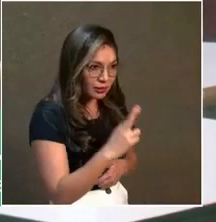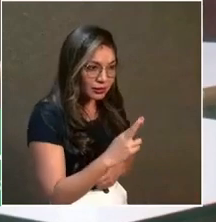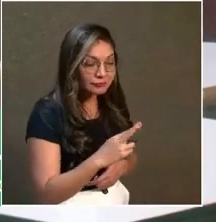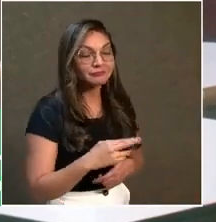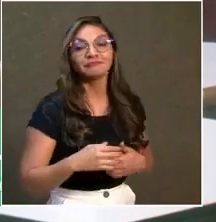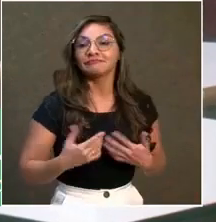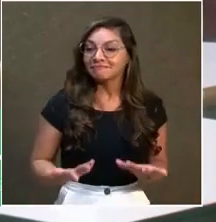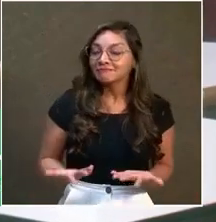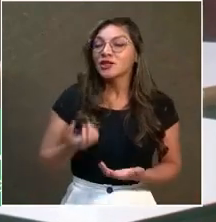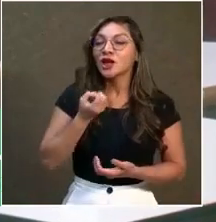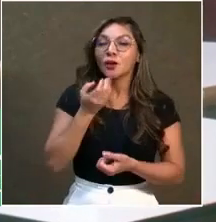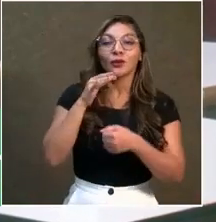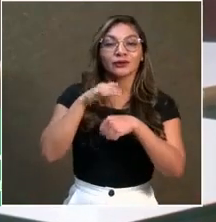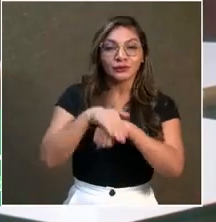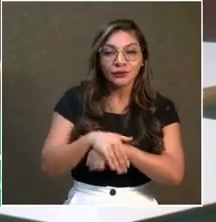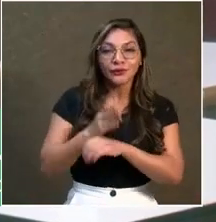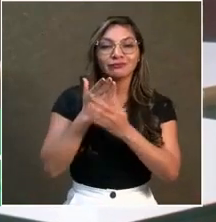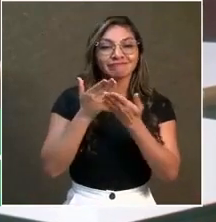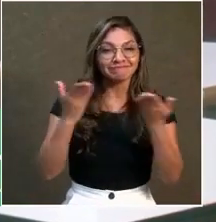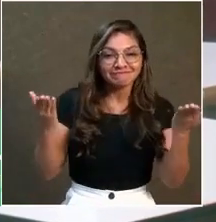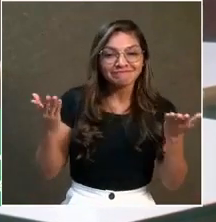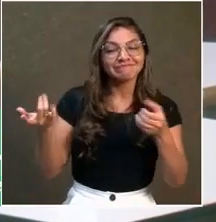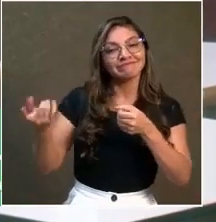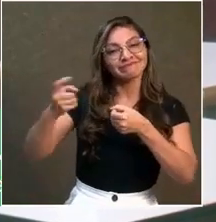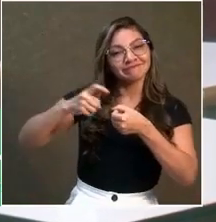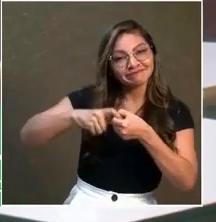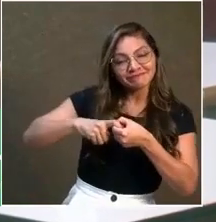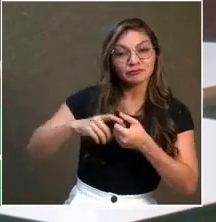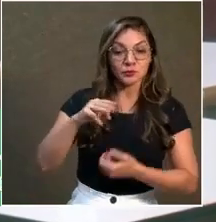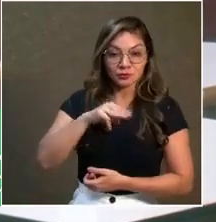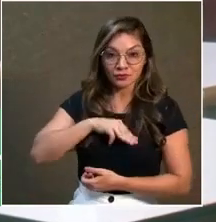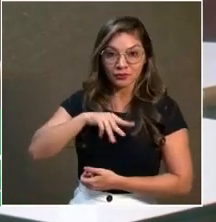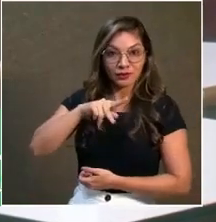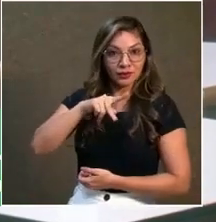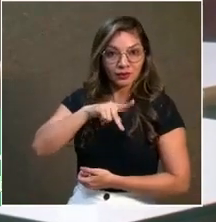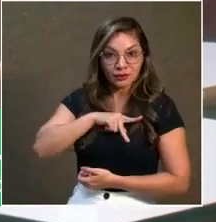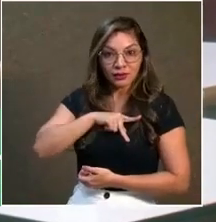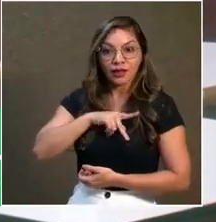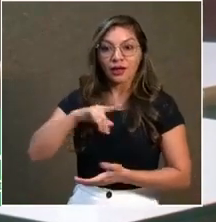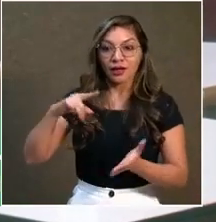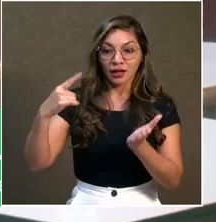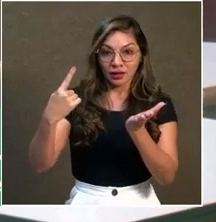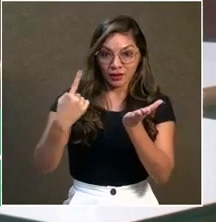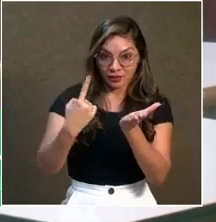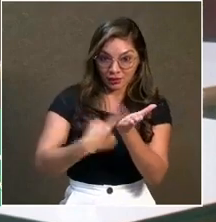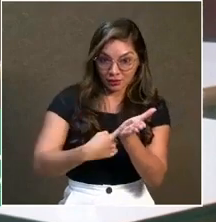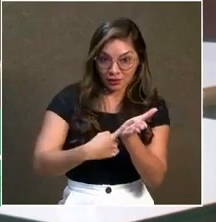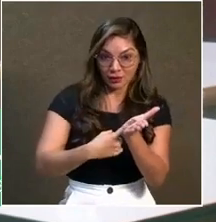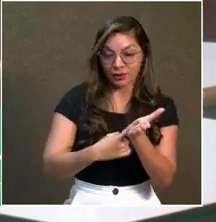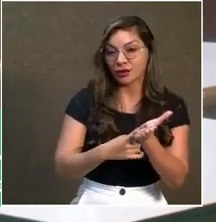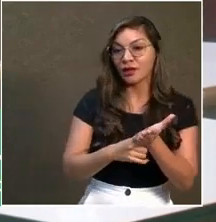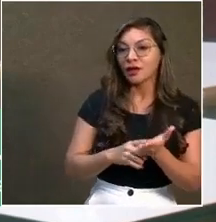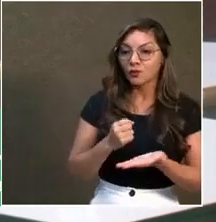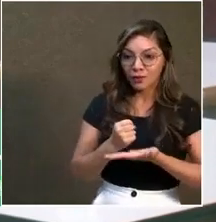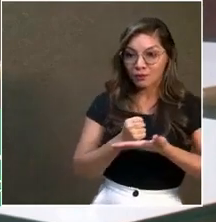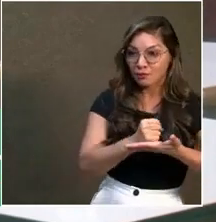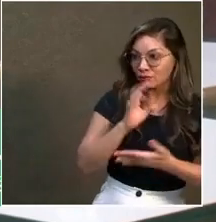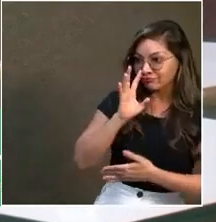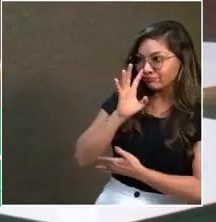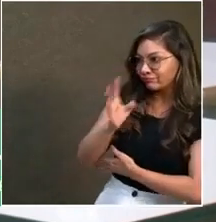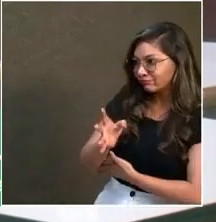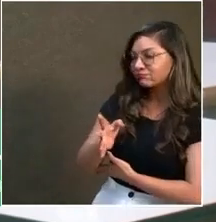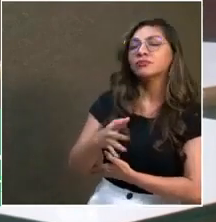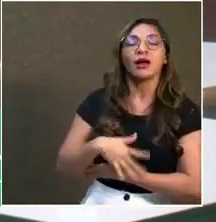Bom, excelência, boa noite, né? Estamos retornando. O Ministério Público, de comum acordo com o assistente de acusação, entendeu que os jurados